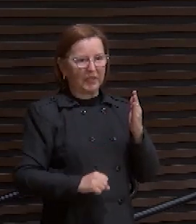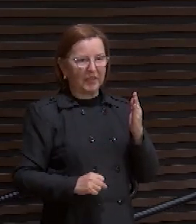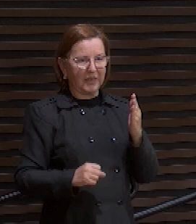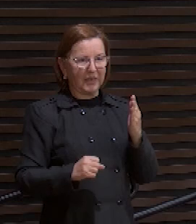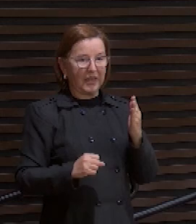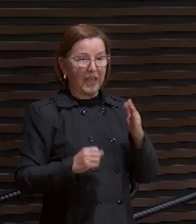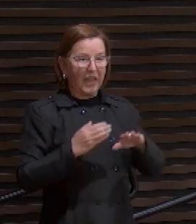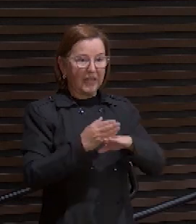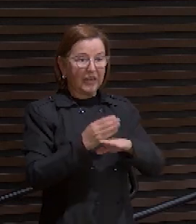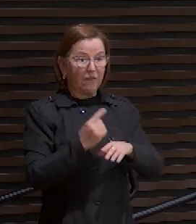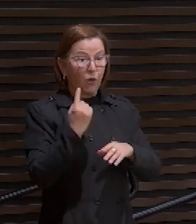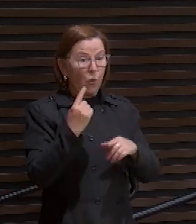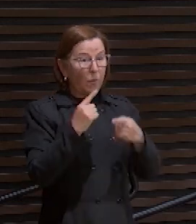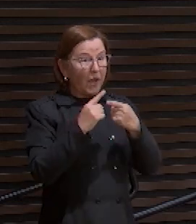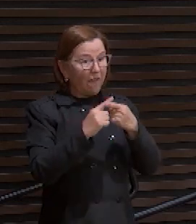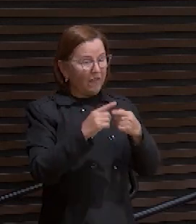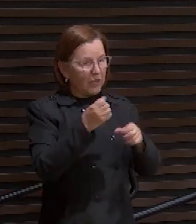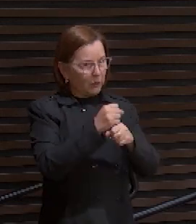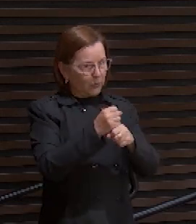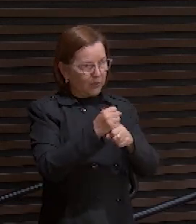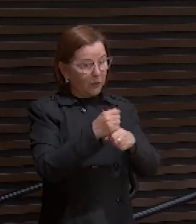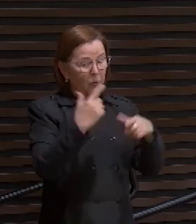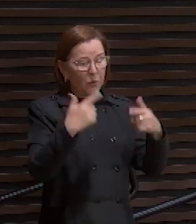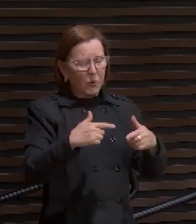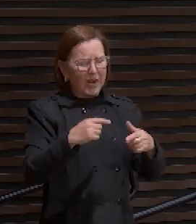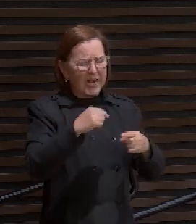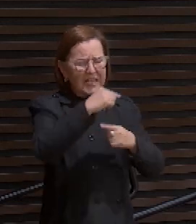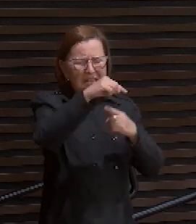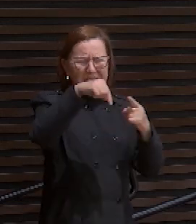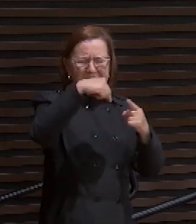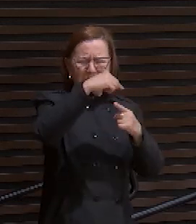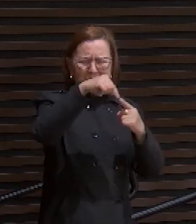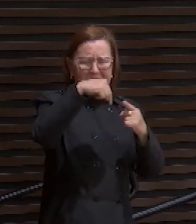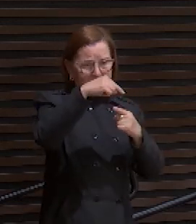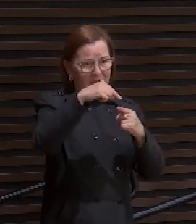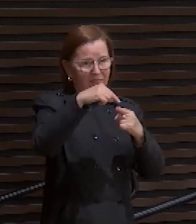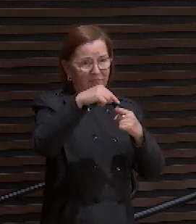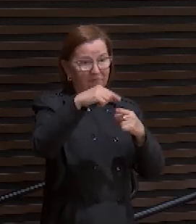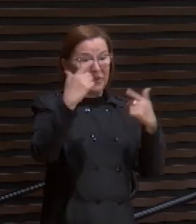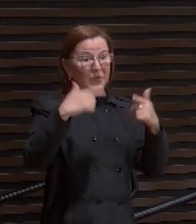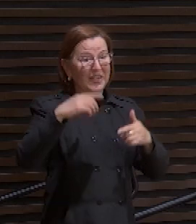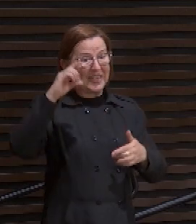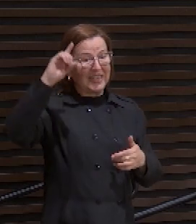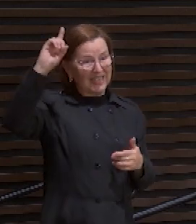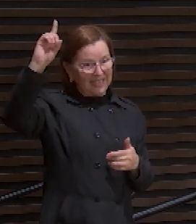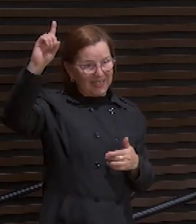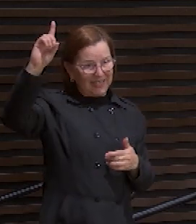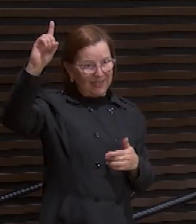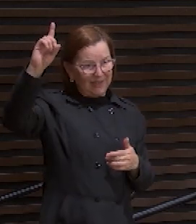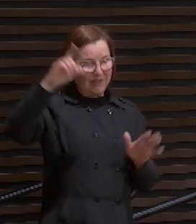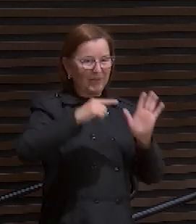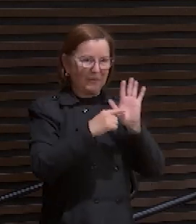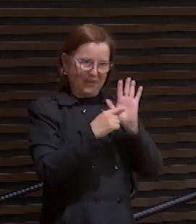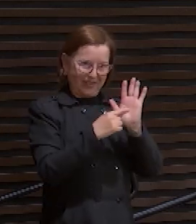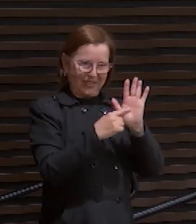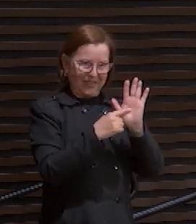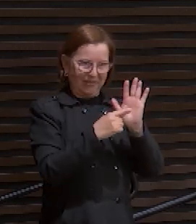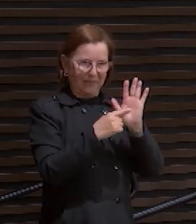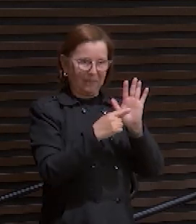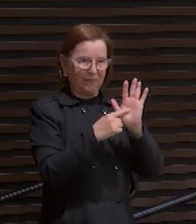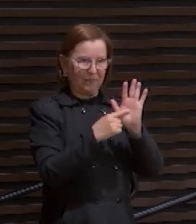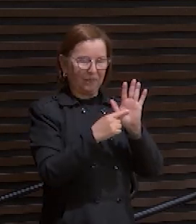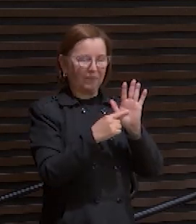uma vez por ano no lugar santíssimo onde Deus se manifestava.